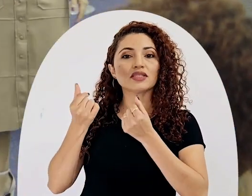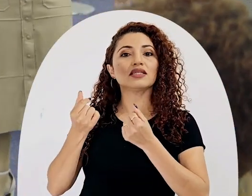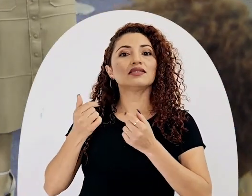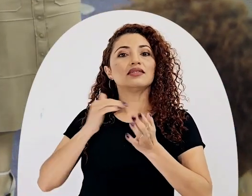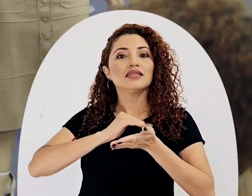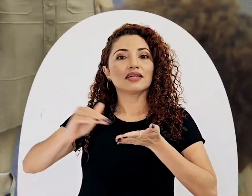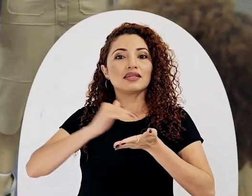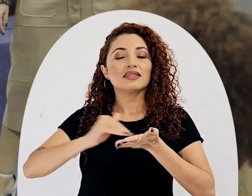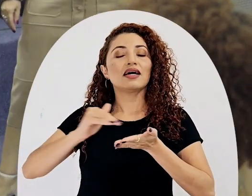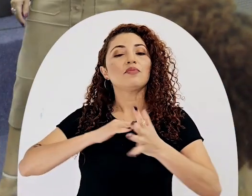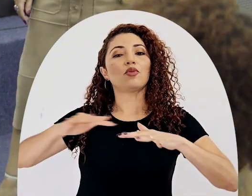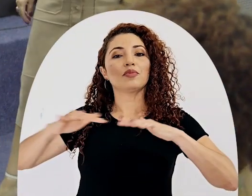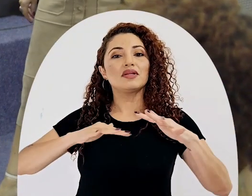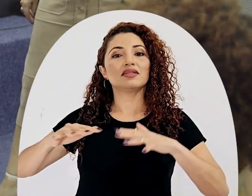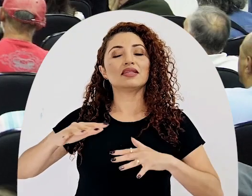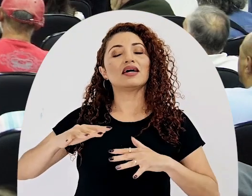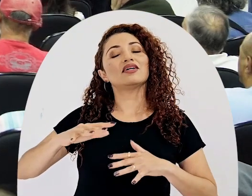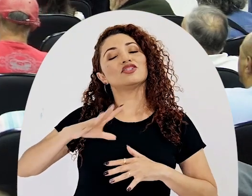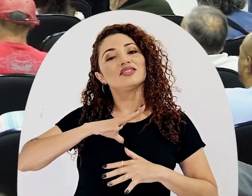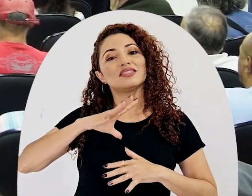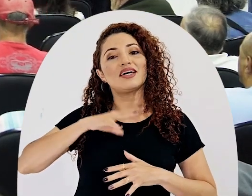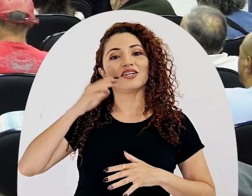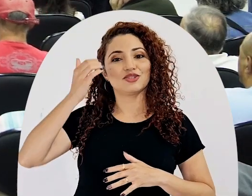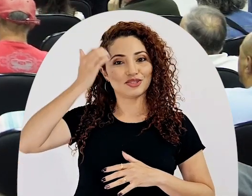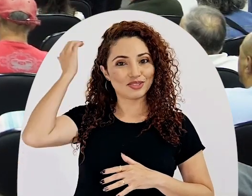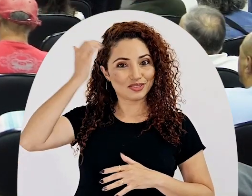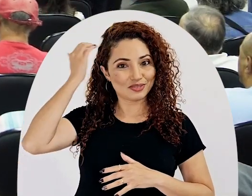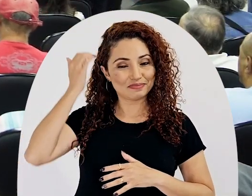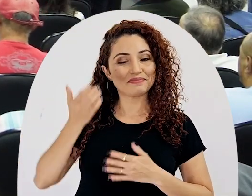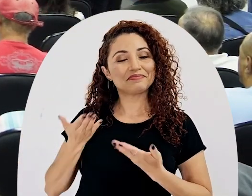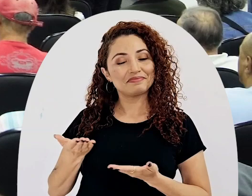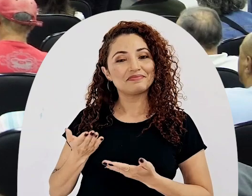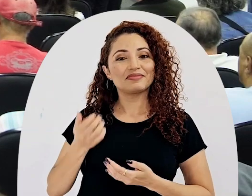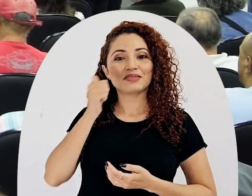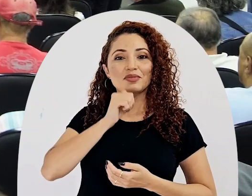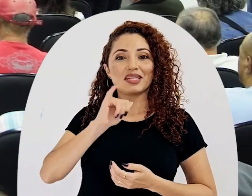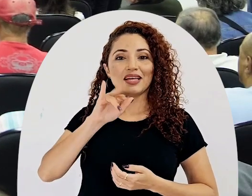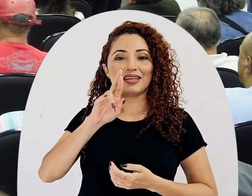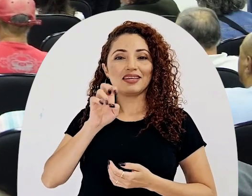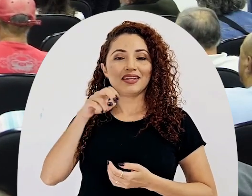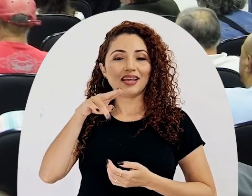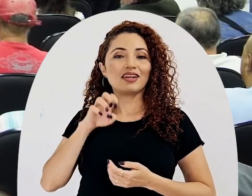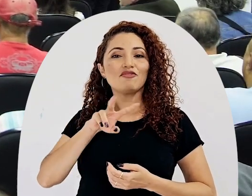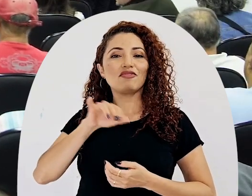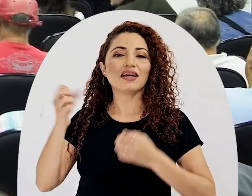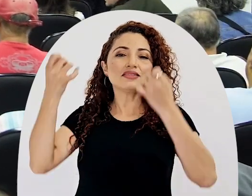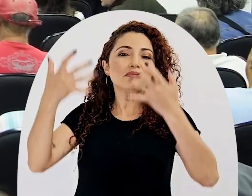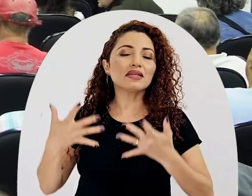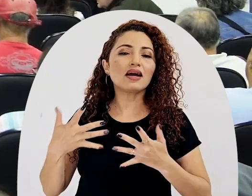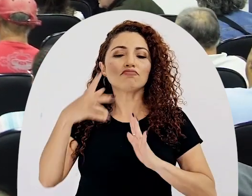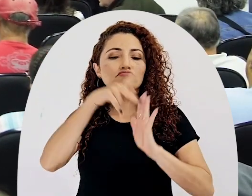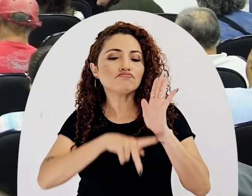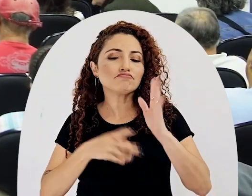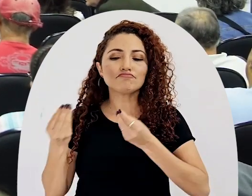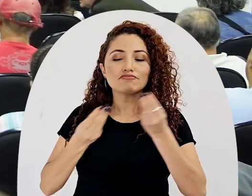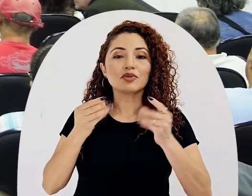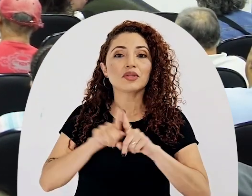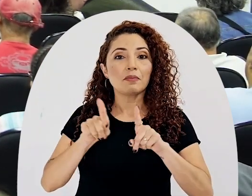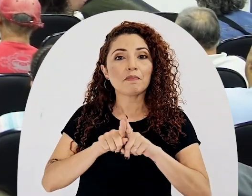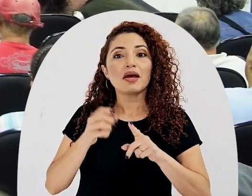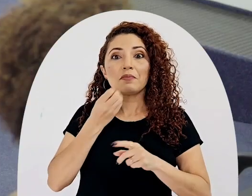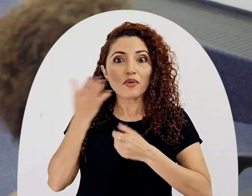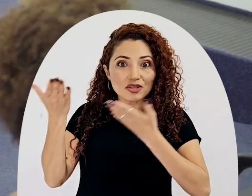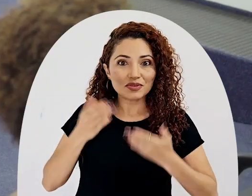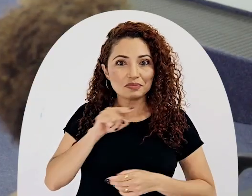Urbana de Santo André, da UGP. Então, a Irene vai falar aqui um pouquinho para a gente sobre o projeto e dar boas-vindas para